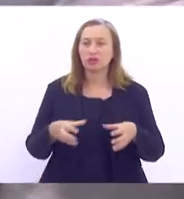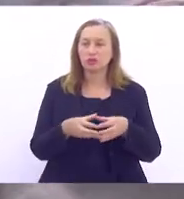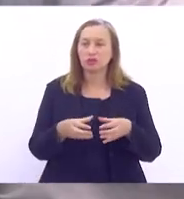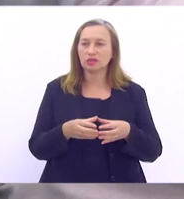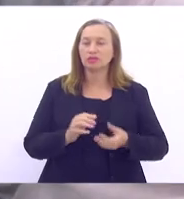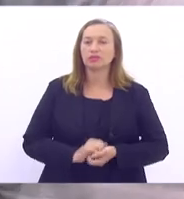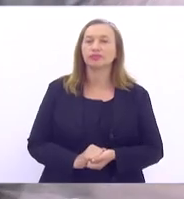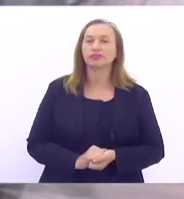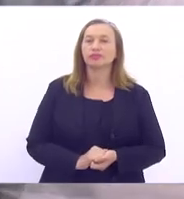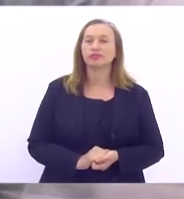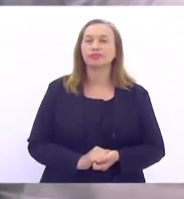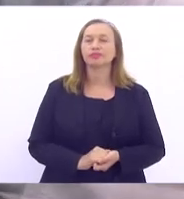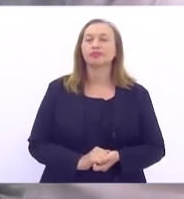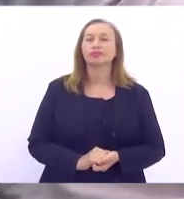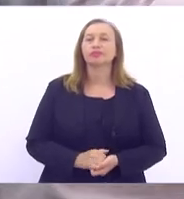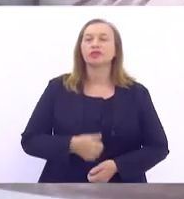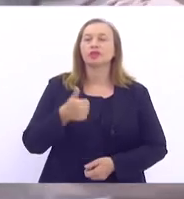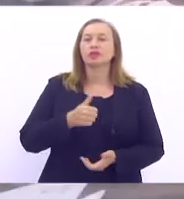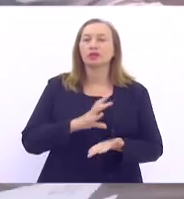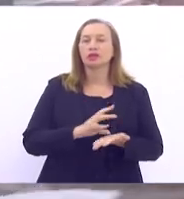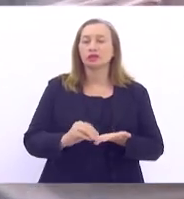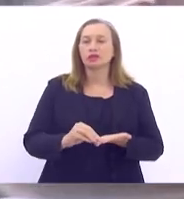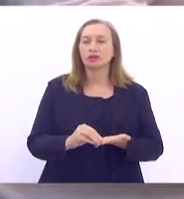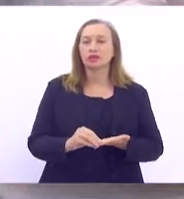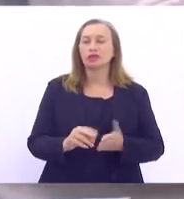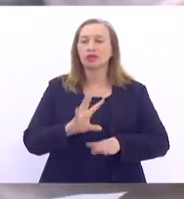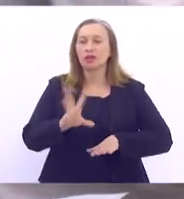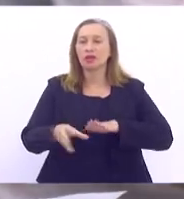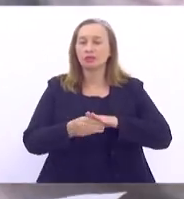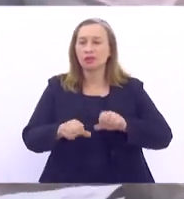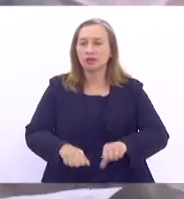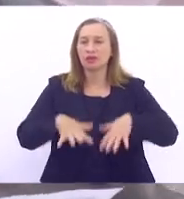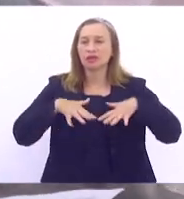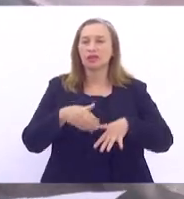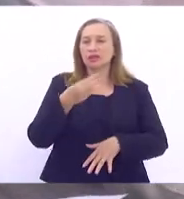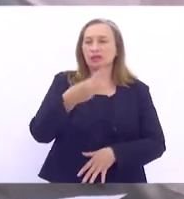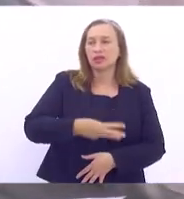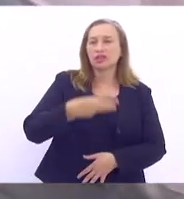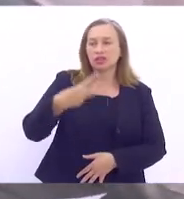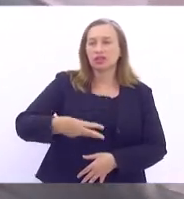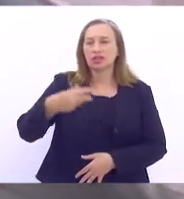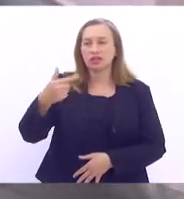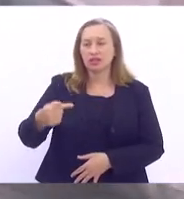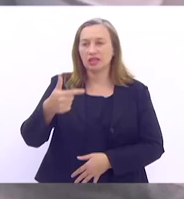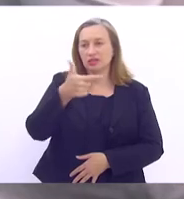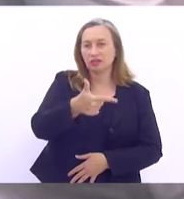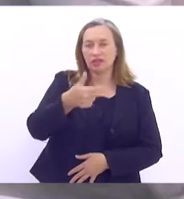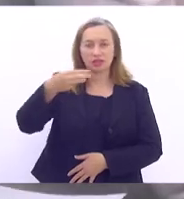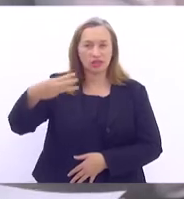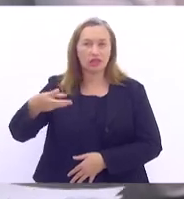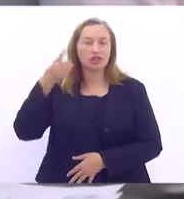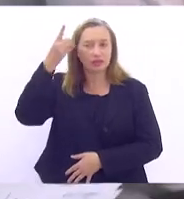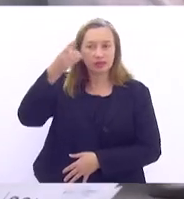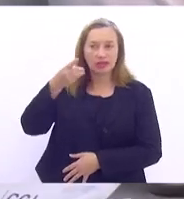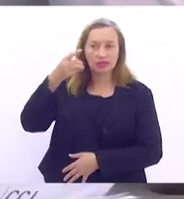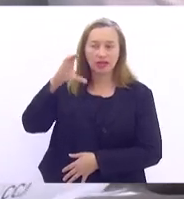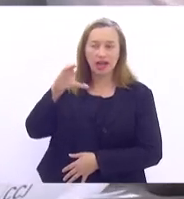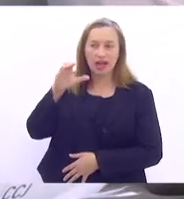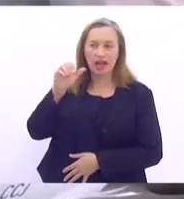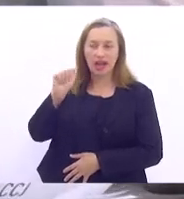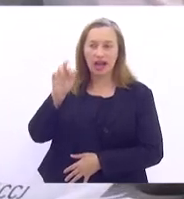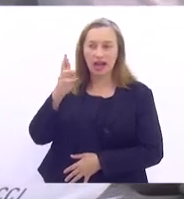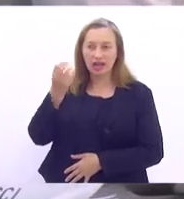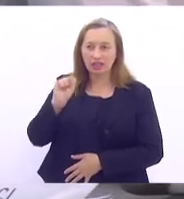Passemos, então, ao item 1 da pauta. Trata-se de emendas de plenário ao PL 337-23, de autoria do deputado Carlinhos BNH, que dispõe sobre